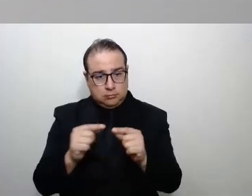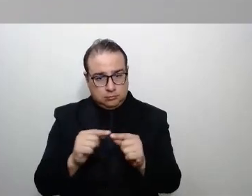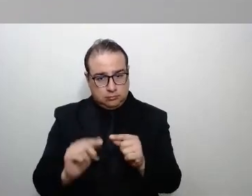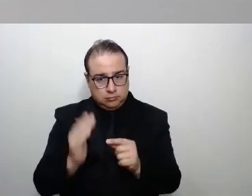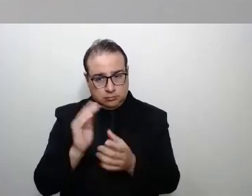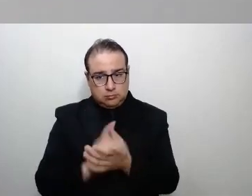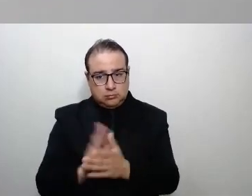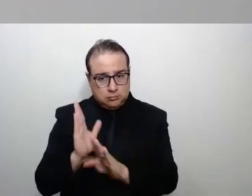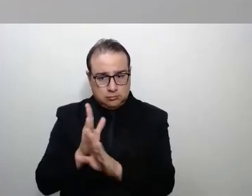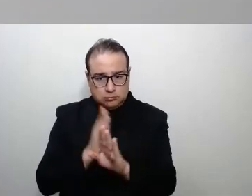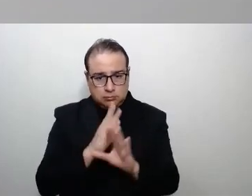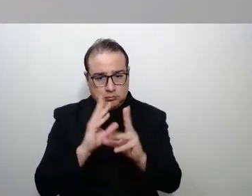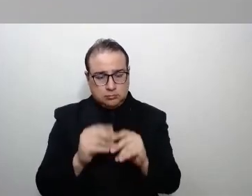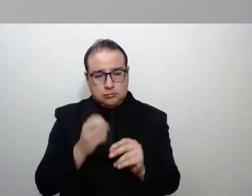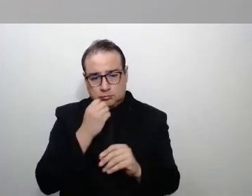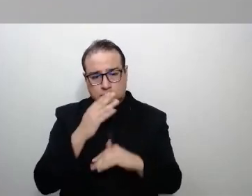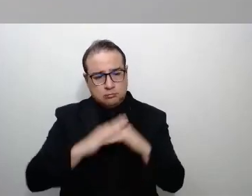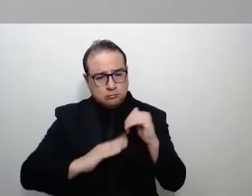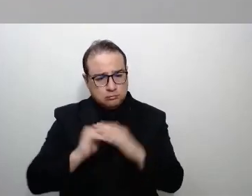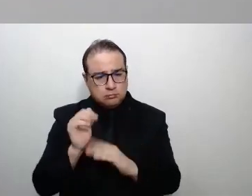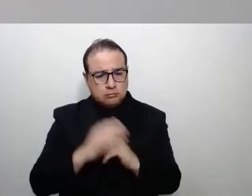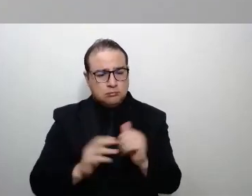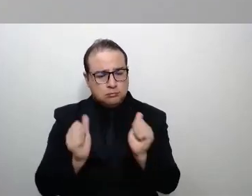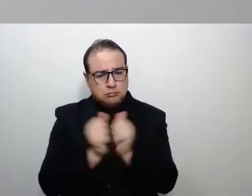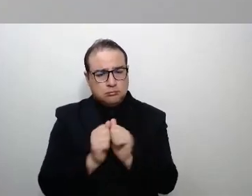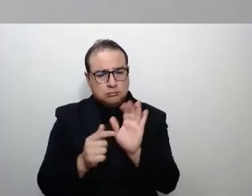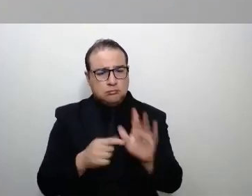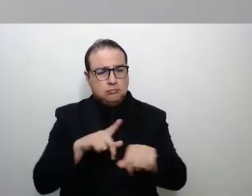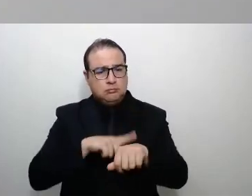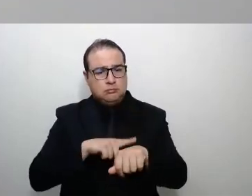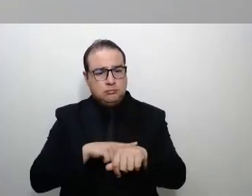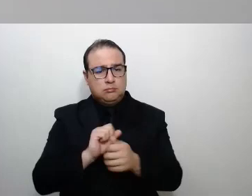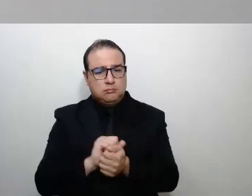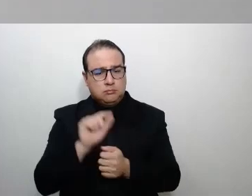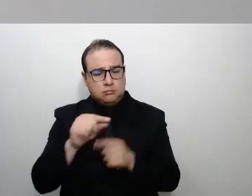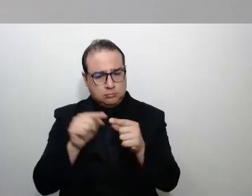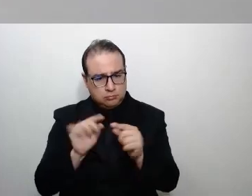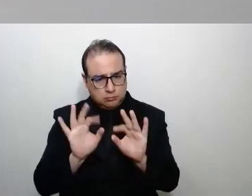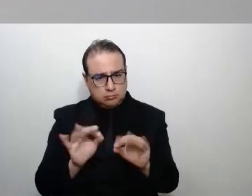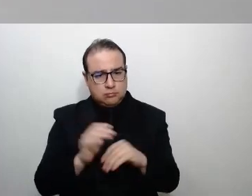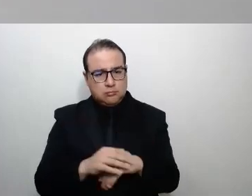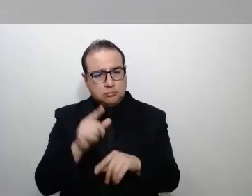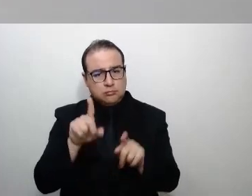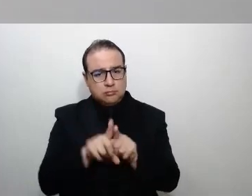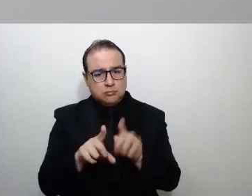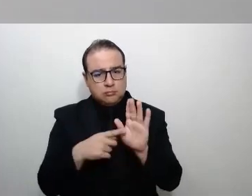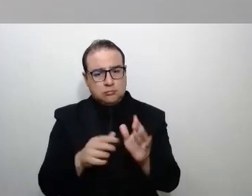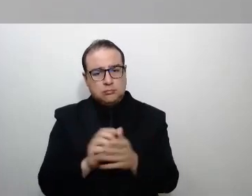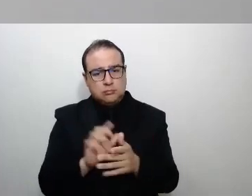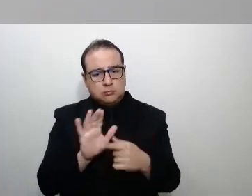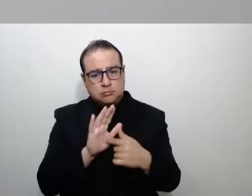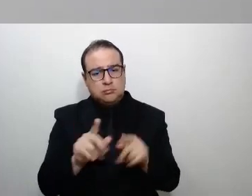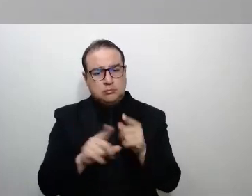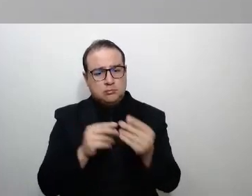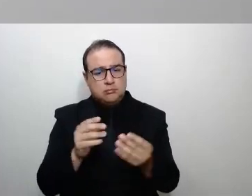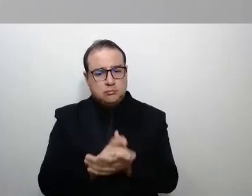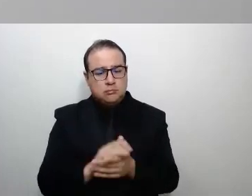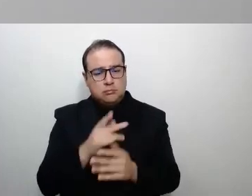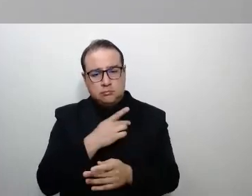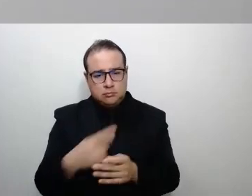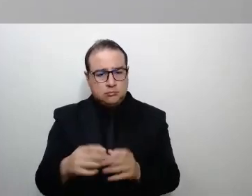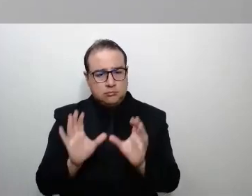identificamos as boas práticas ao lado desse momento é uma oportunidade que eu tenho também de mostrar um pouquinho o presidente